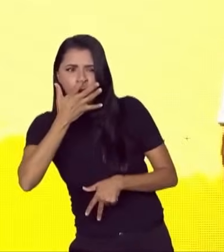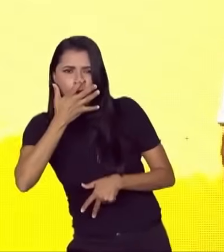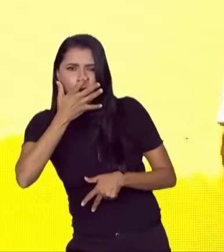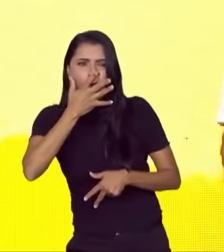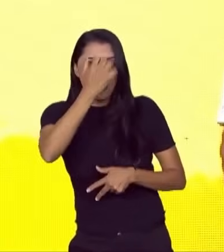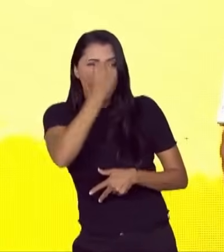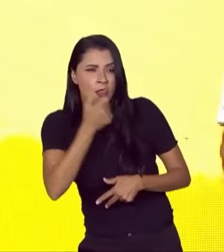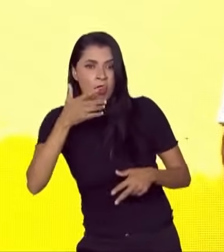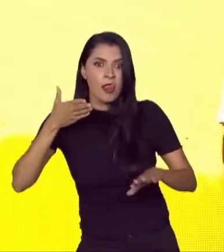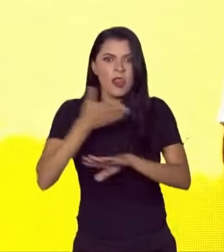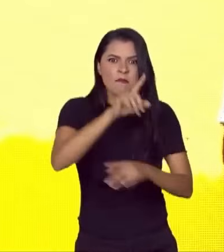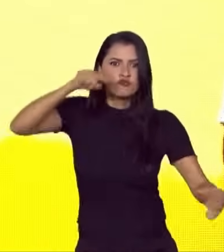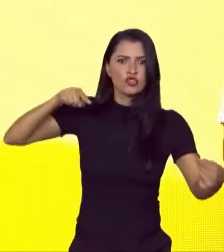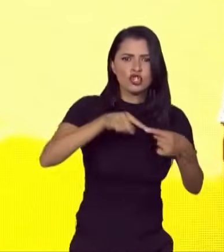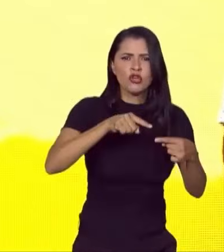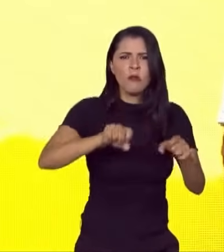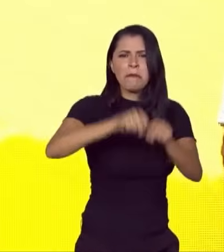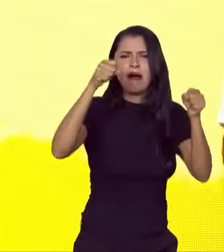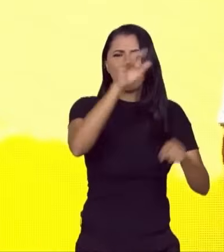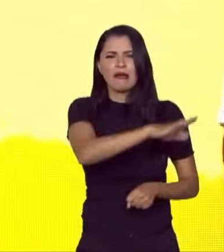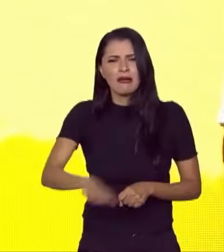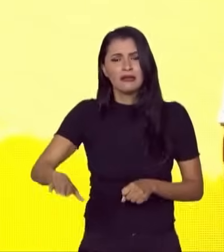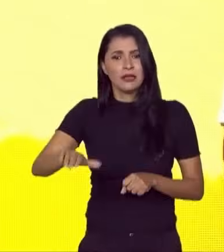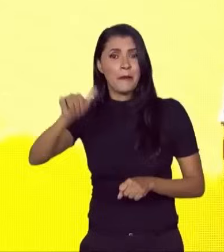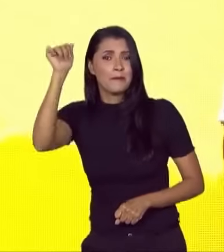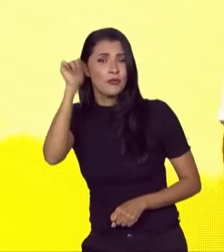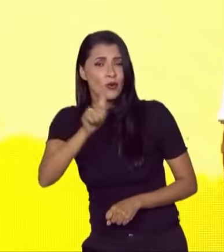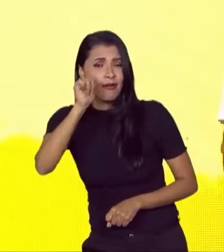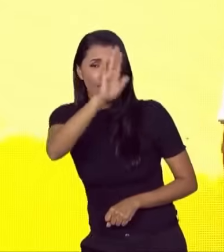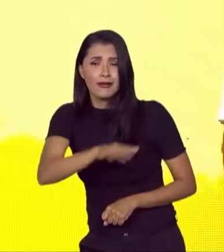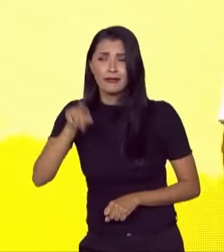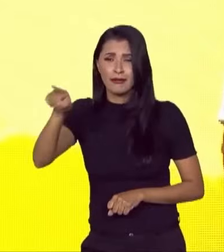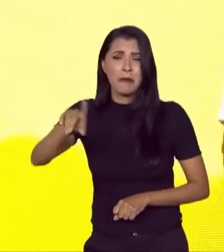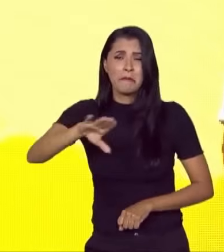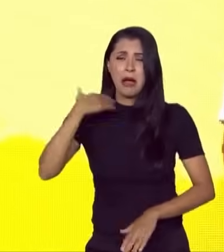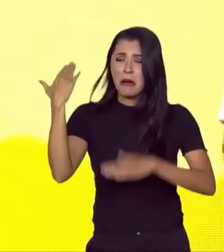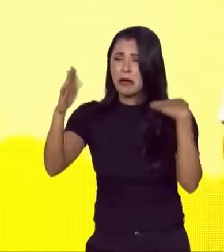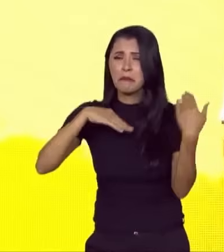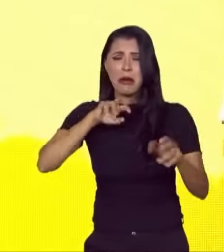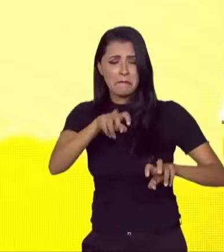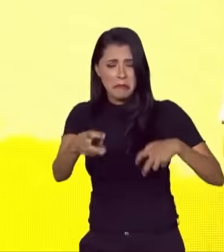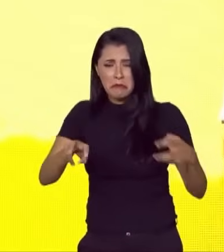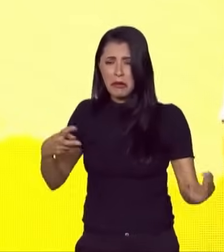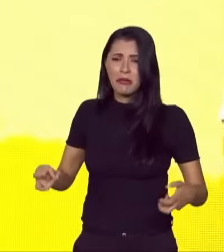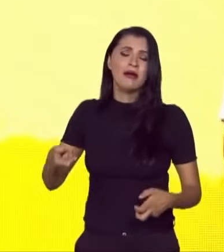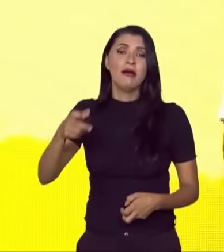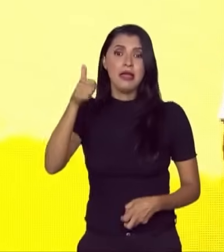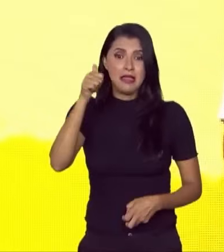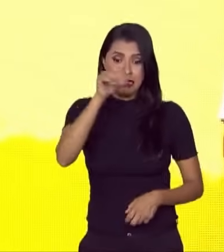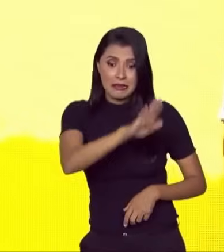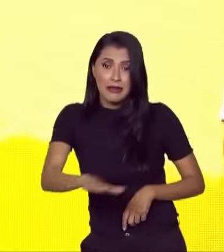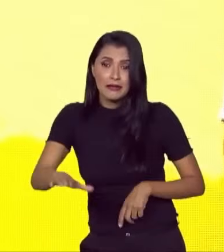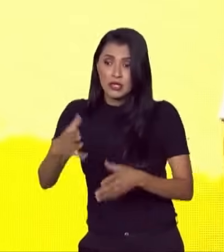guerra. A quantidade de mulheres e de crianças que já morreram e a quantidade de crianças